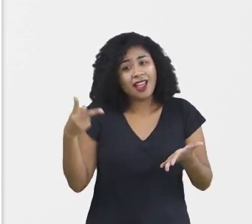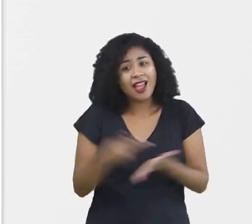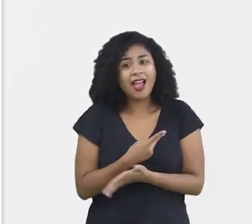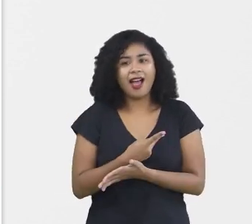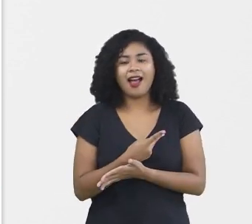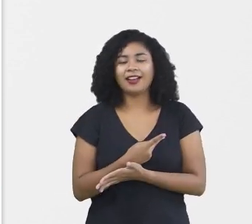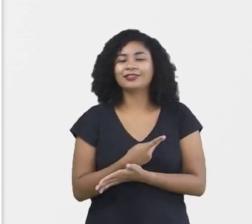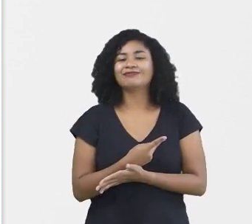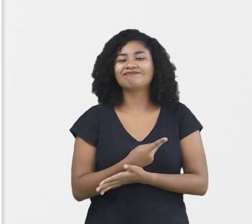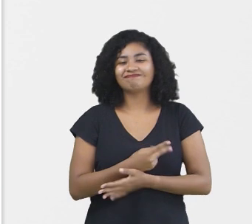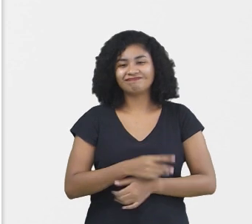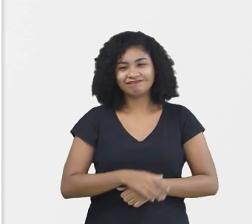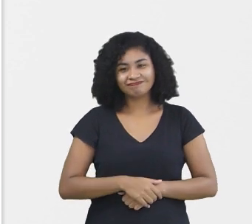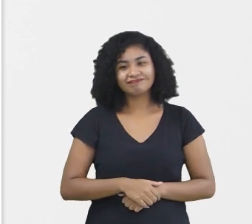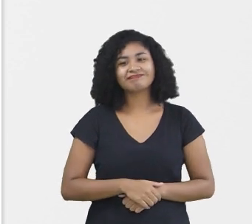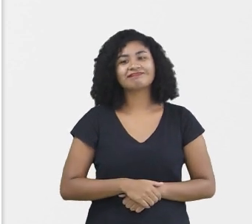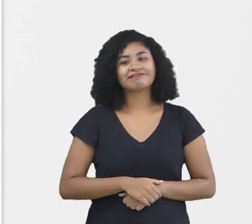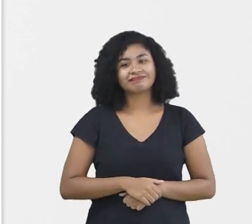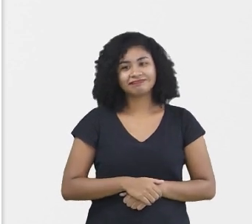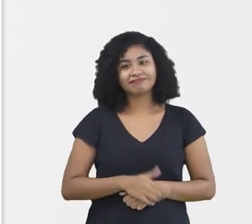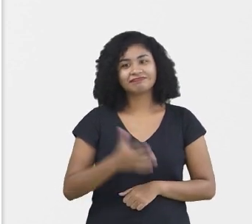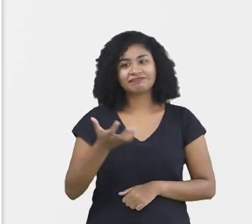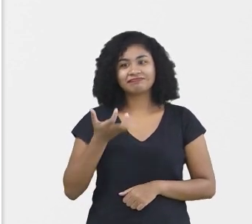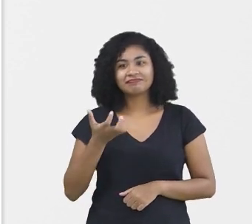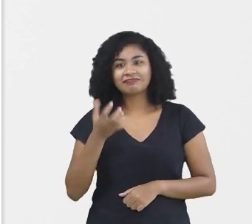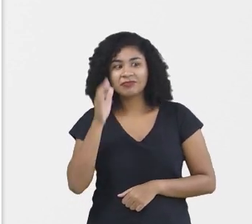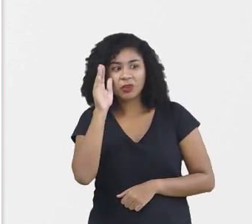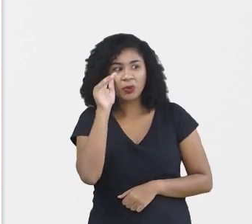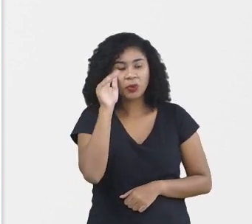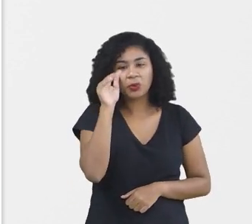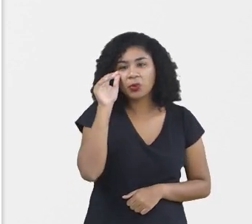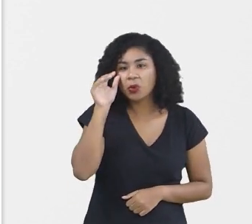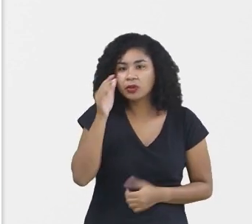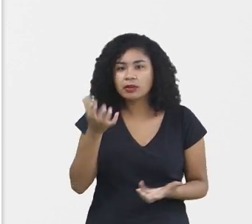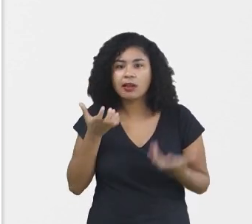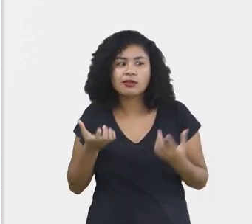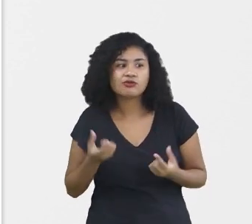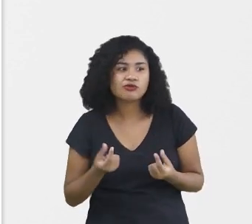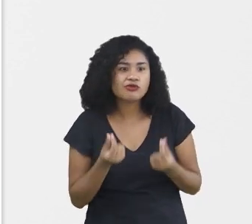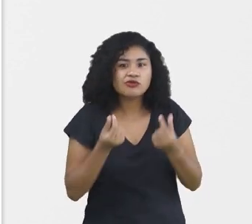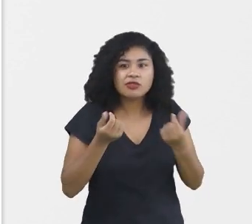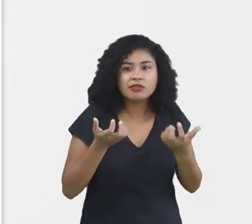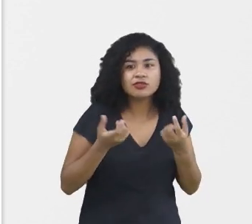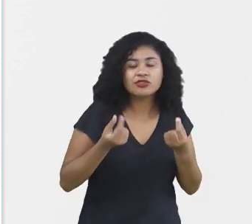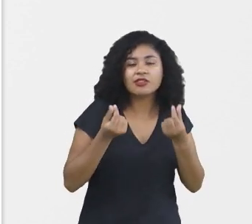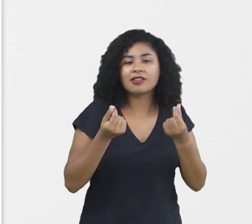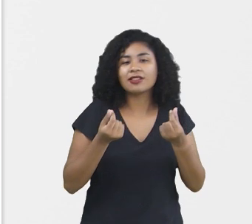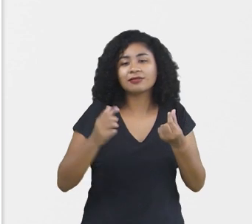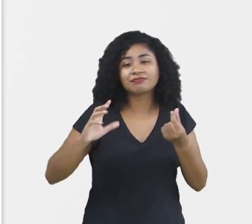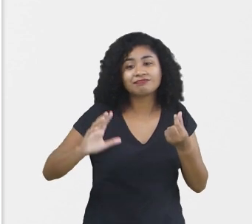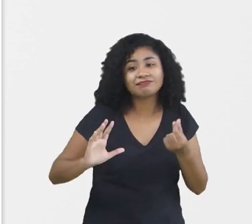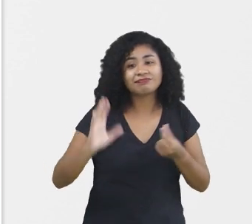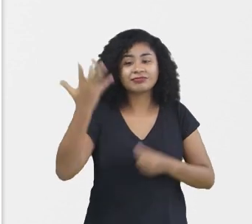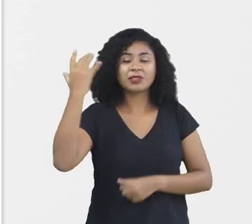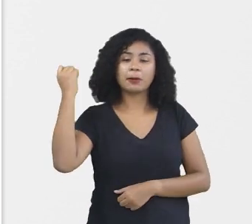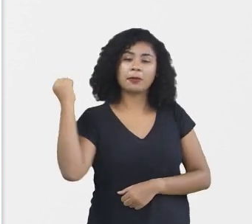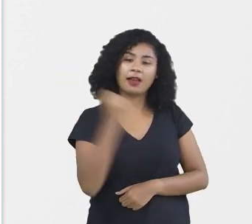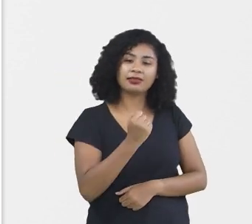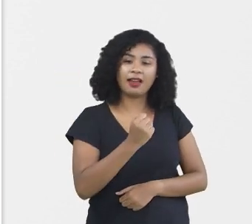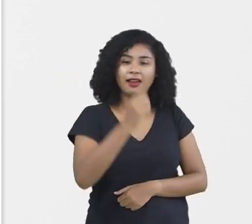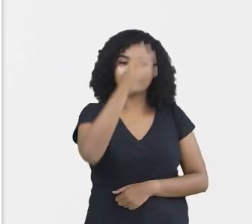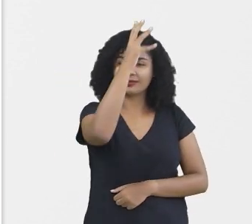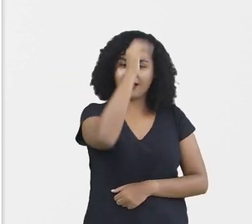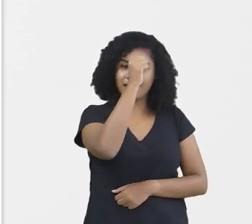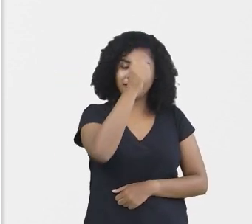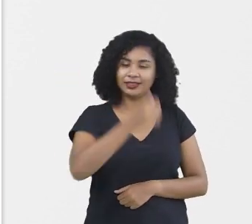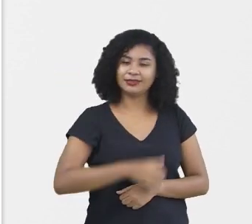tolice deles, de eles quererem ambiciosos em querer ficar rico de uma vez, eles acabaram matando a galinha. Então,